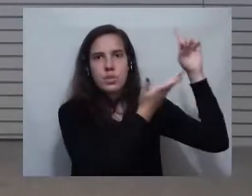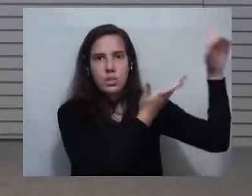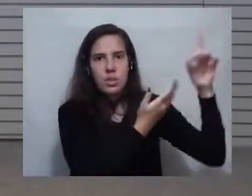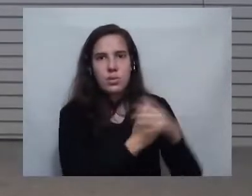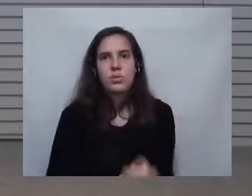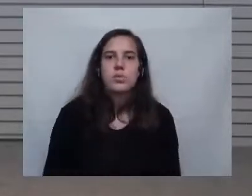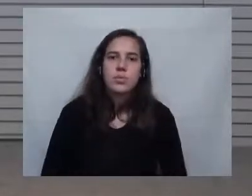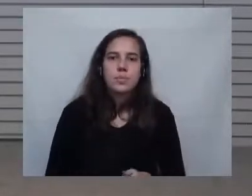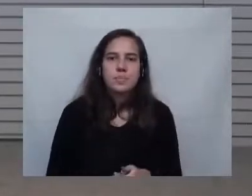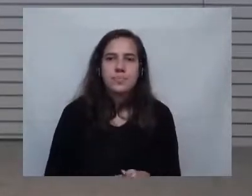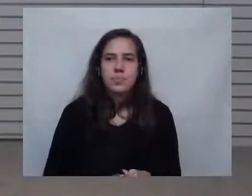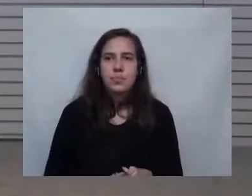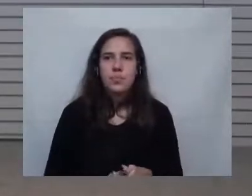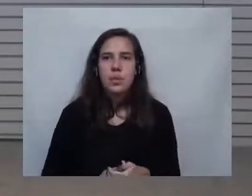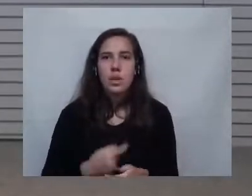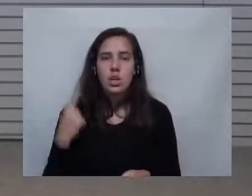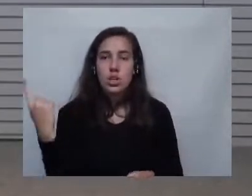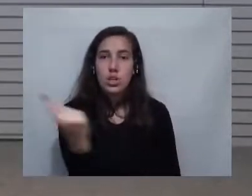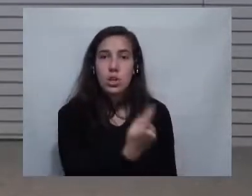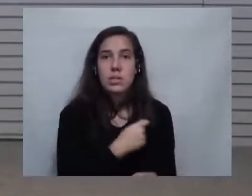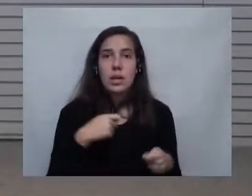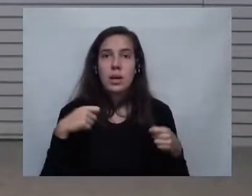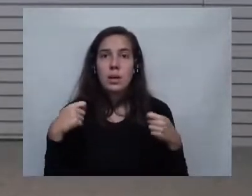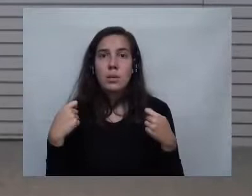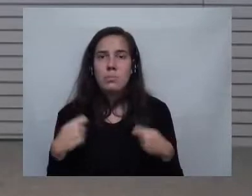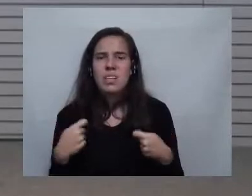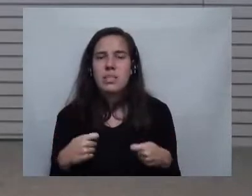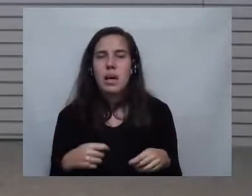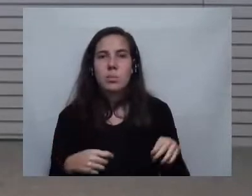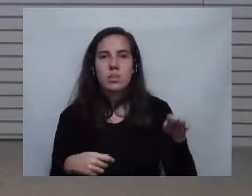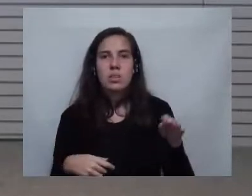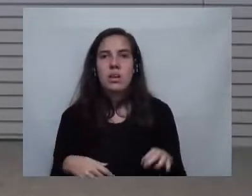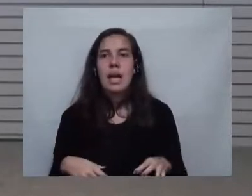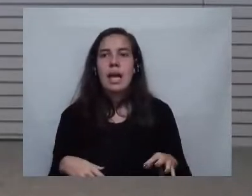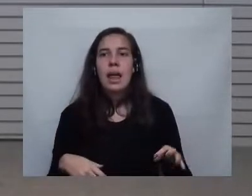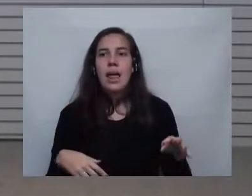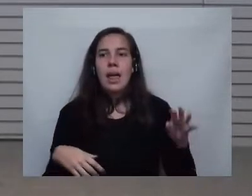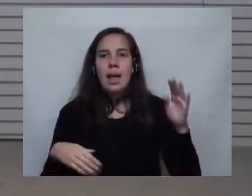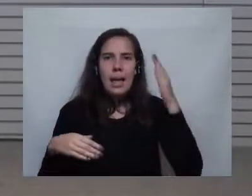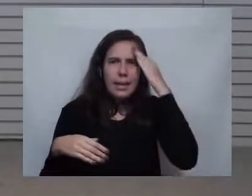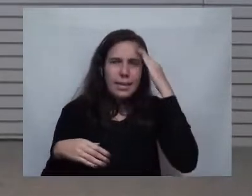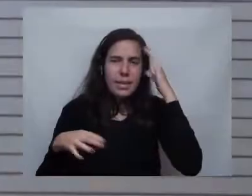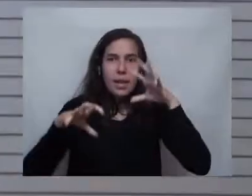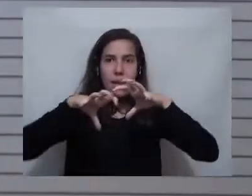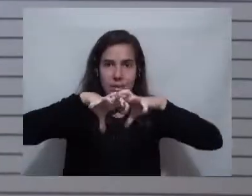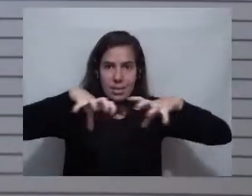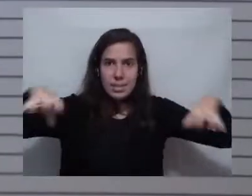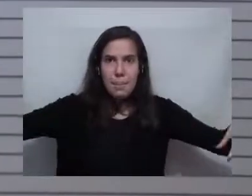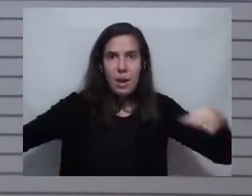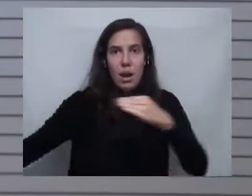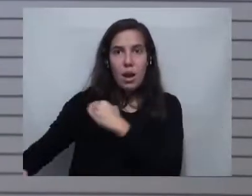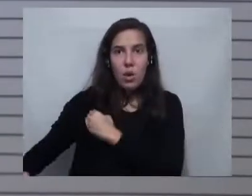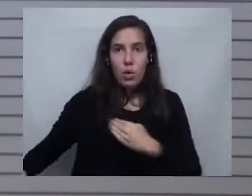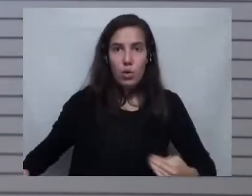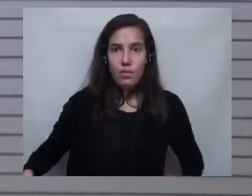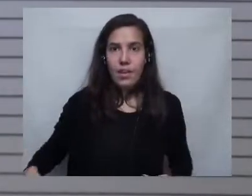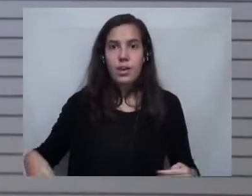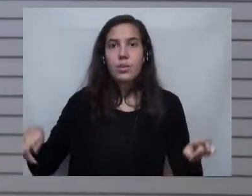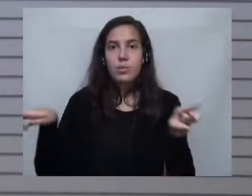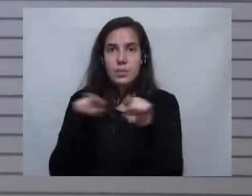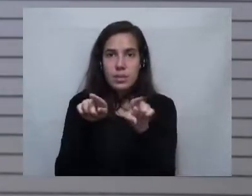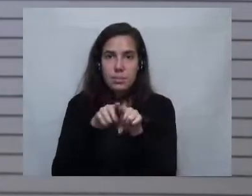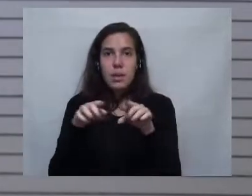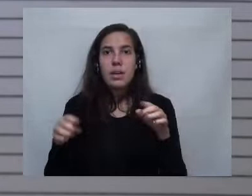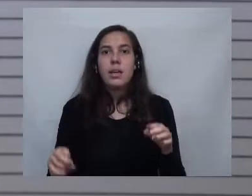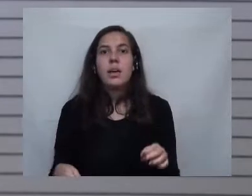foi a diferenciação entre estado e igreja e nós devemos querer o Brasil todo para